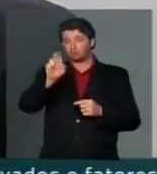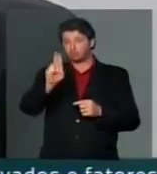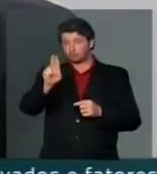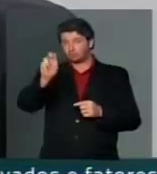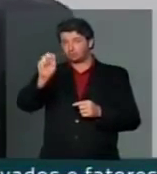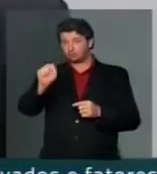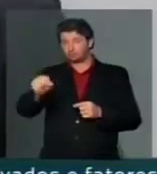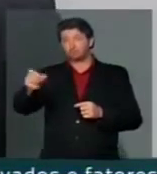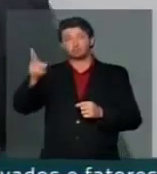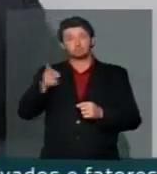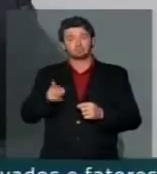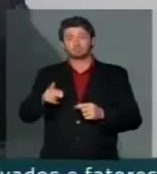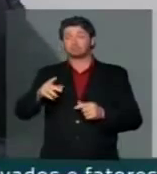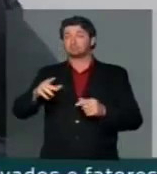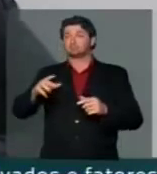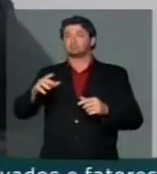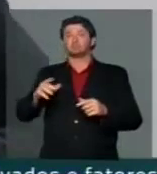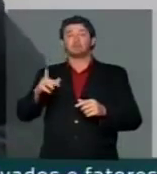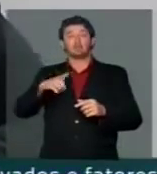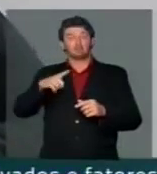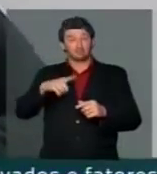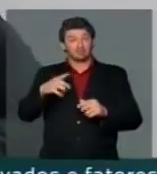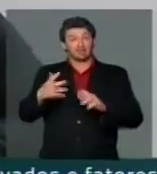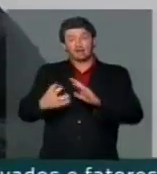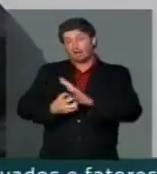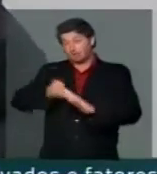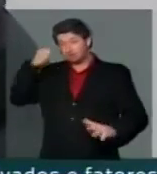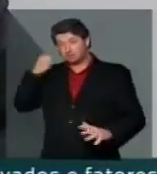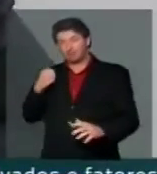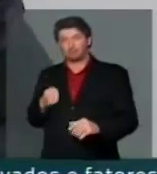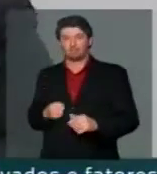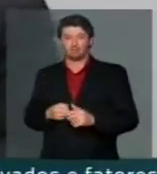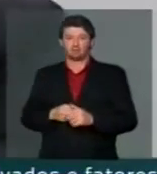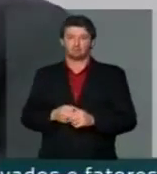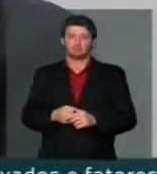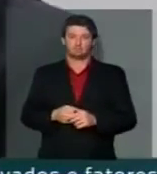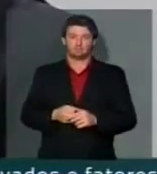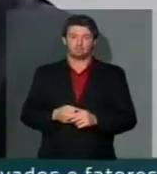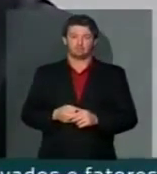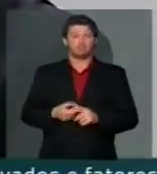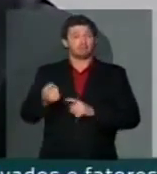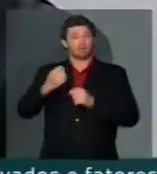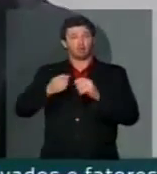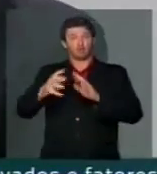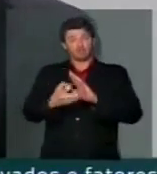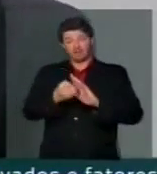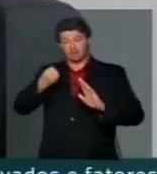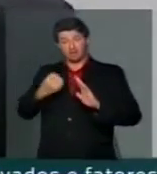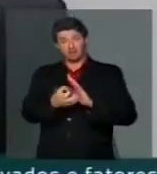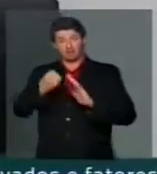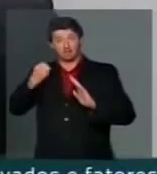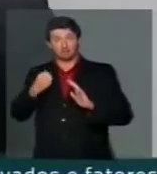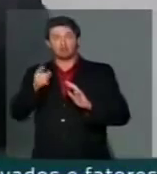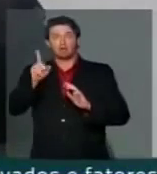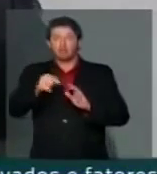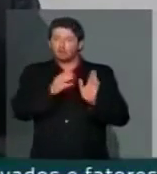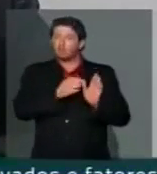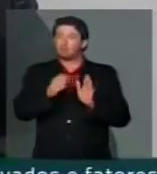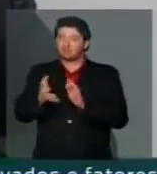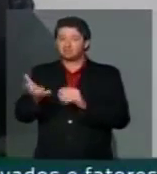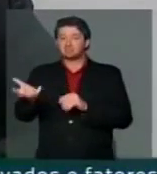sendo solapado, eu usaria essa palavra dura, solapado, sim, pela área econômica. Porque há um